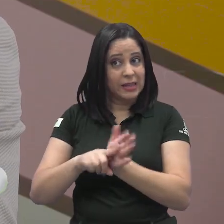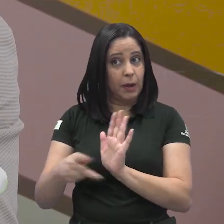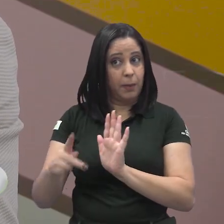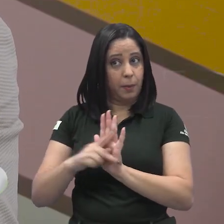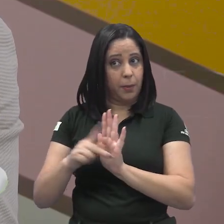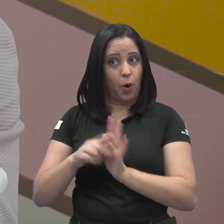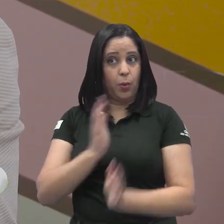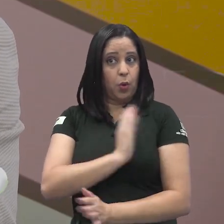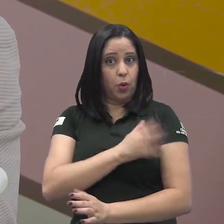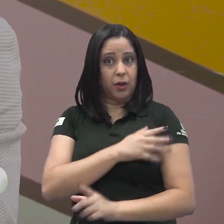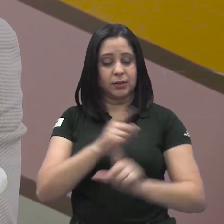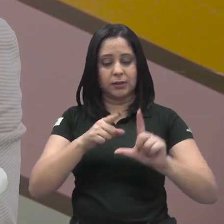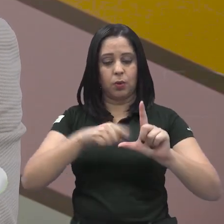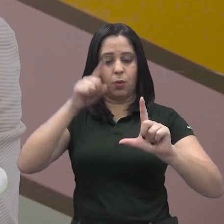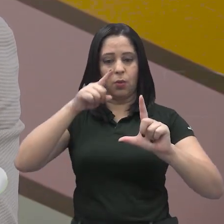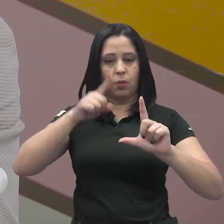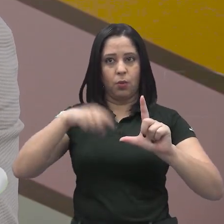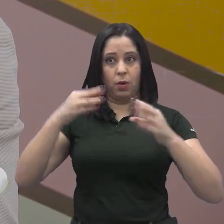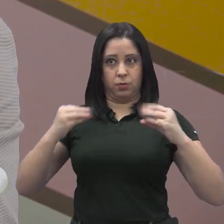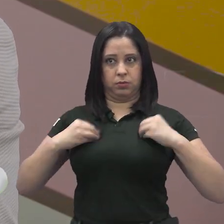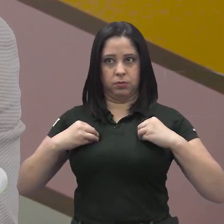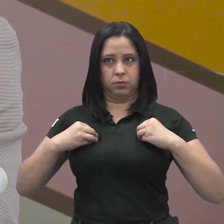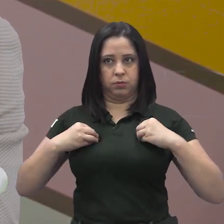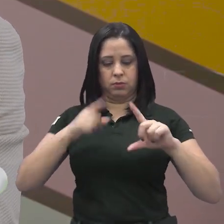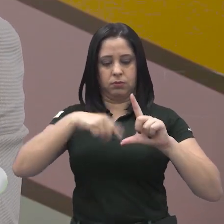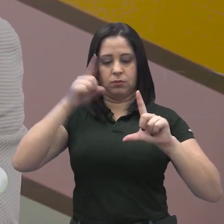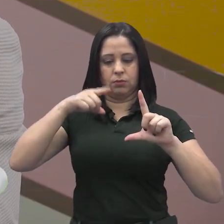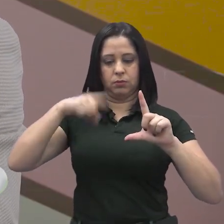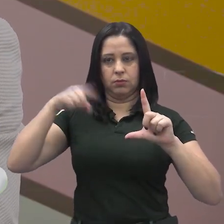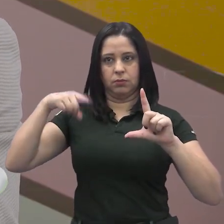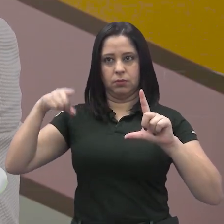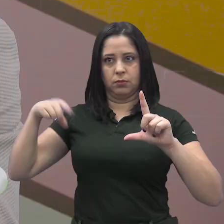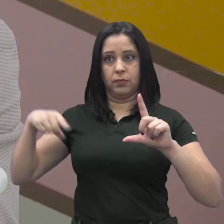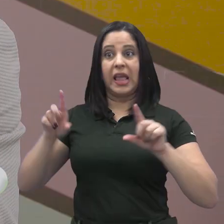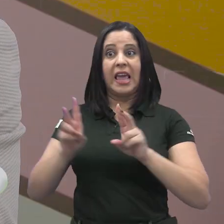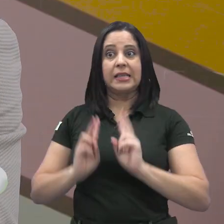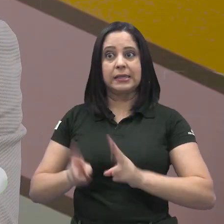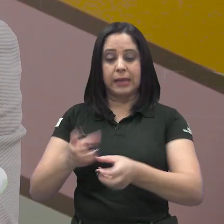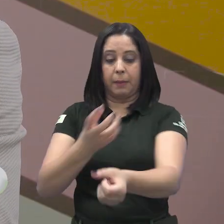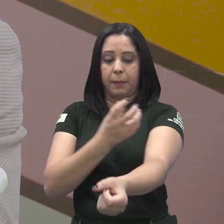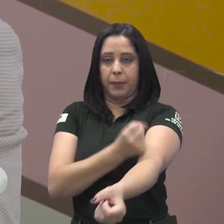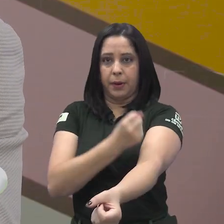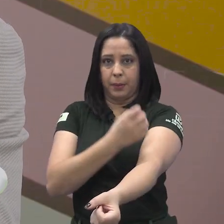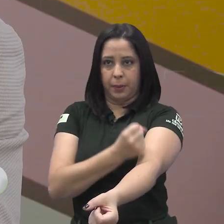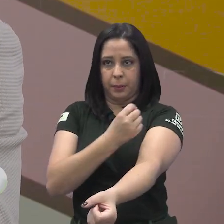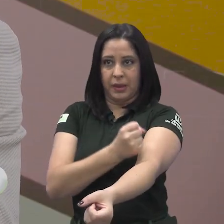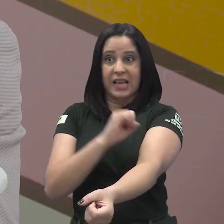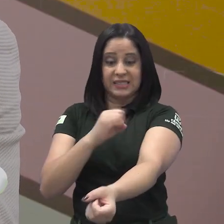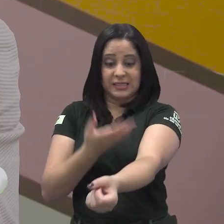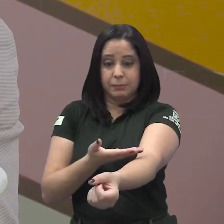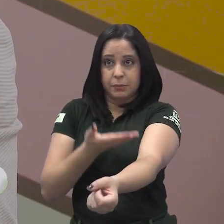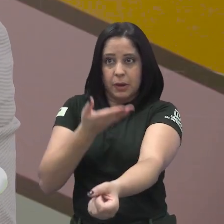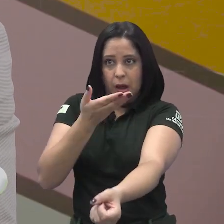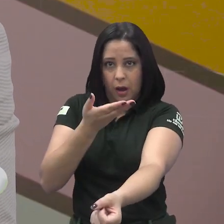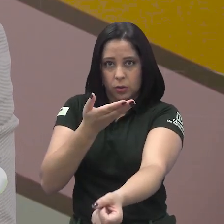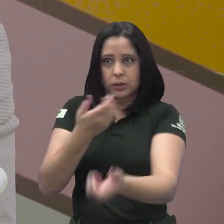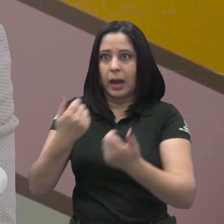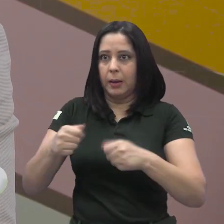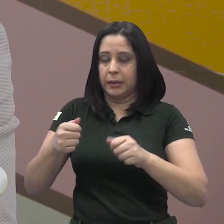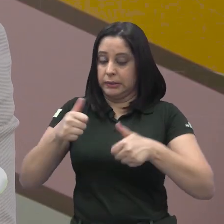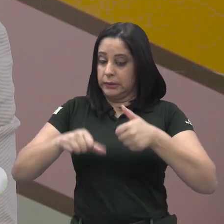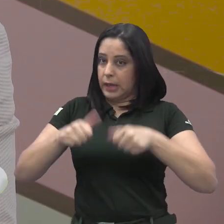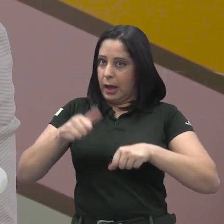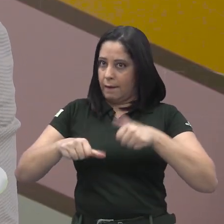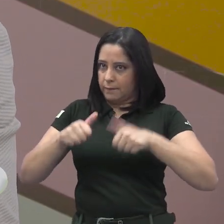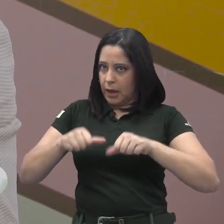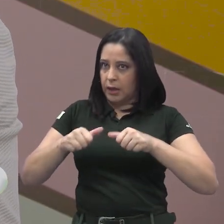um eletrocardiograma seria um exame interessante, a medida da pressão arterial e se ela estiver alta, eventualmente uma monitorização em casa